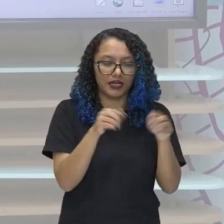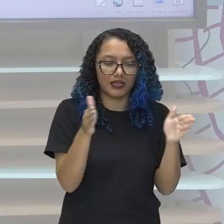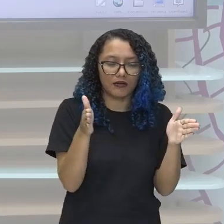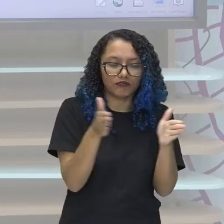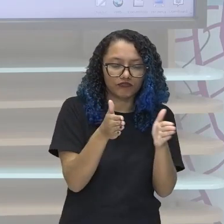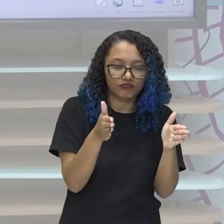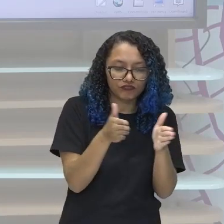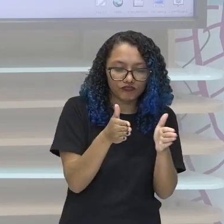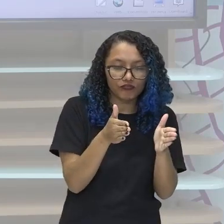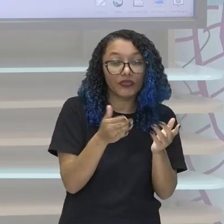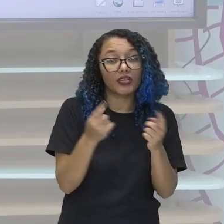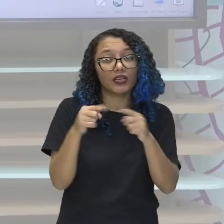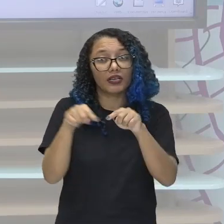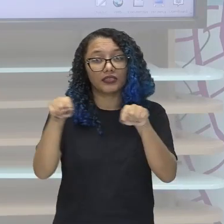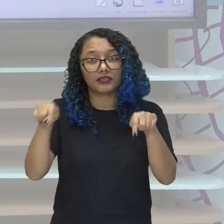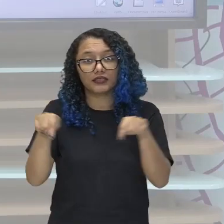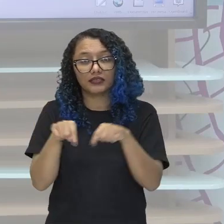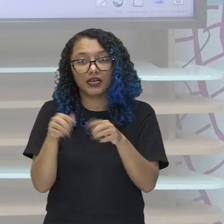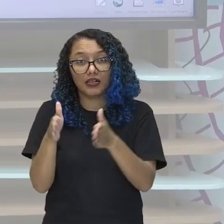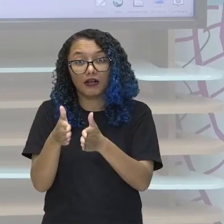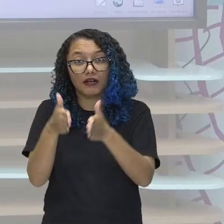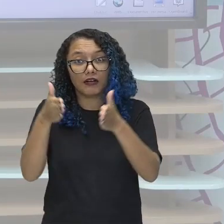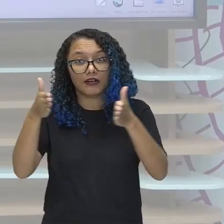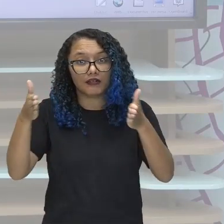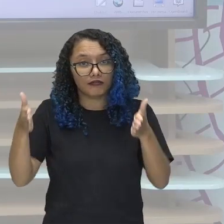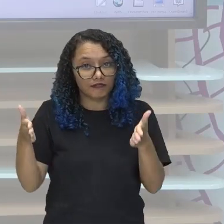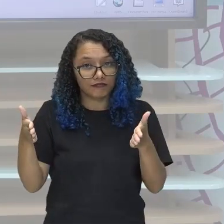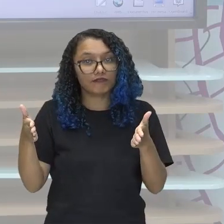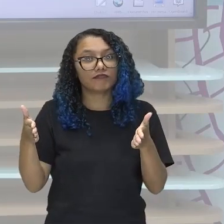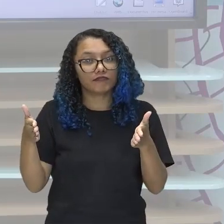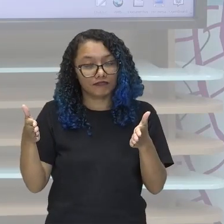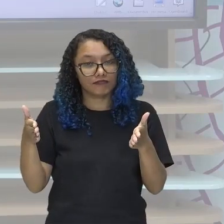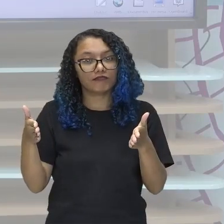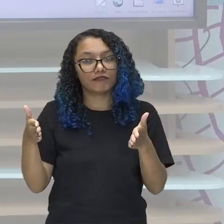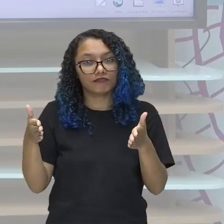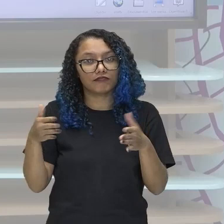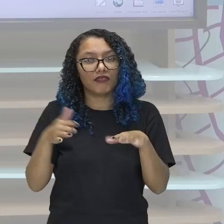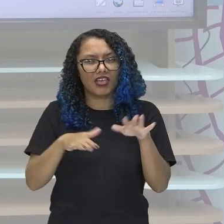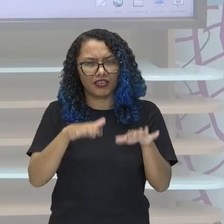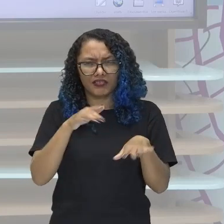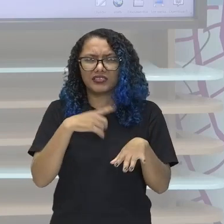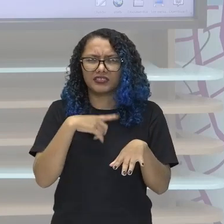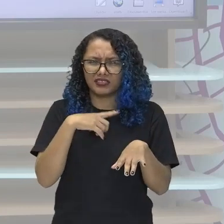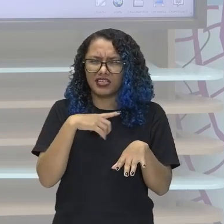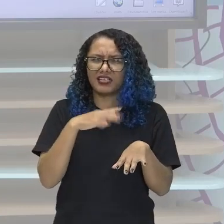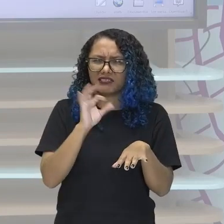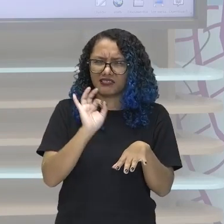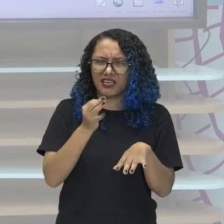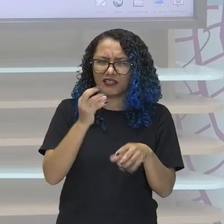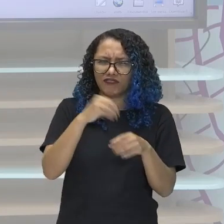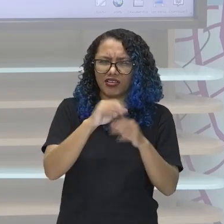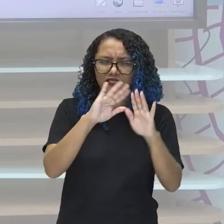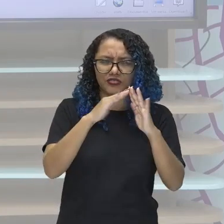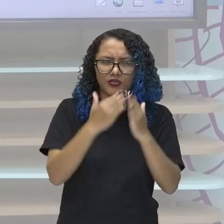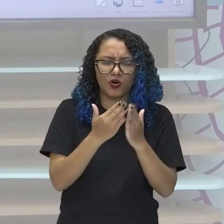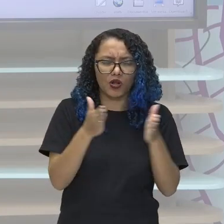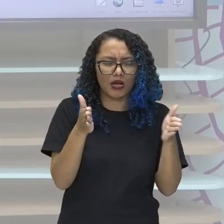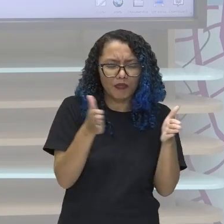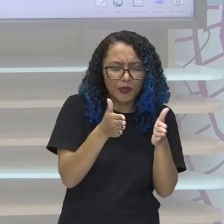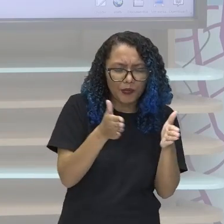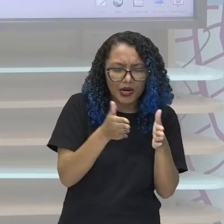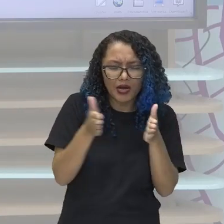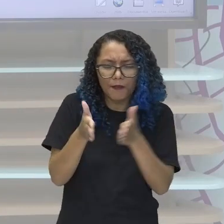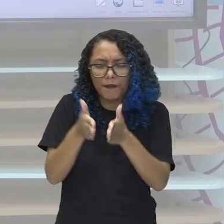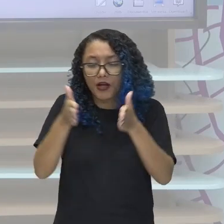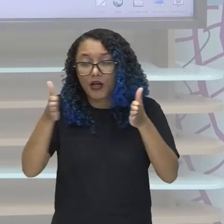salas pequenas. Tá? Que é assim que nós, às vezes, nos deparamos em uma escola. Eu tenho salas grandes e salas pequenas.